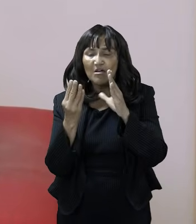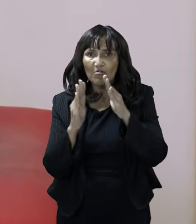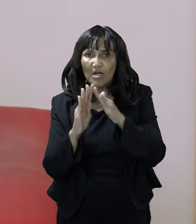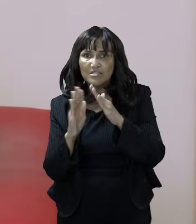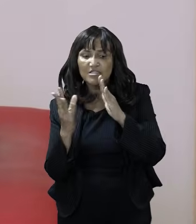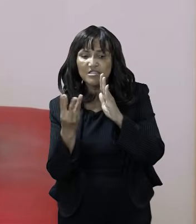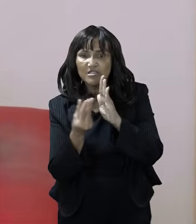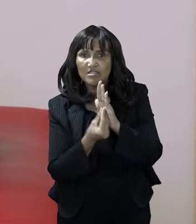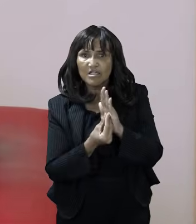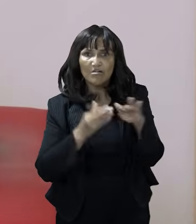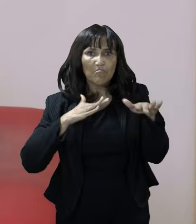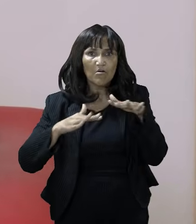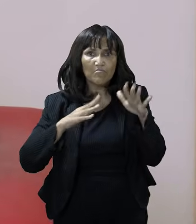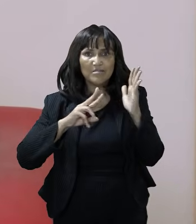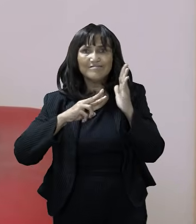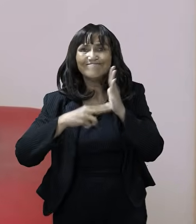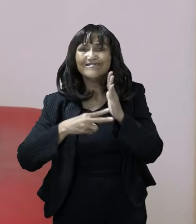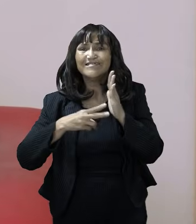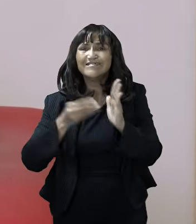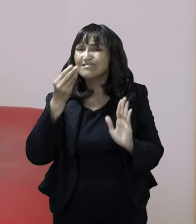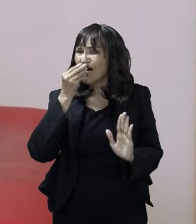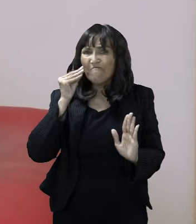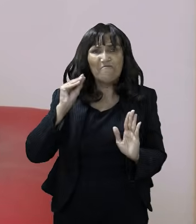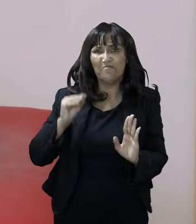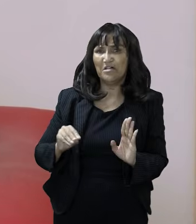está muito enfraquecido,